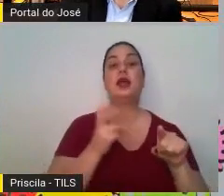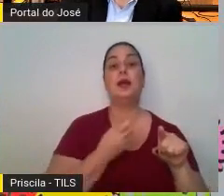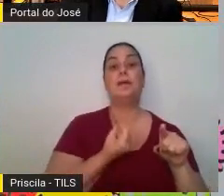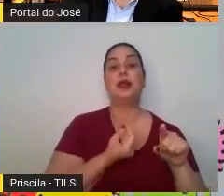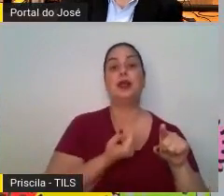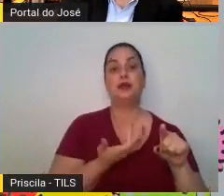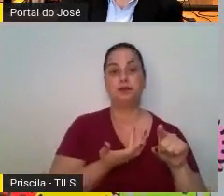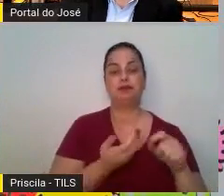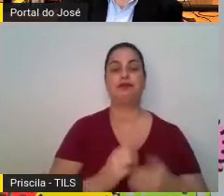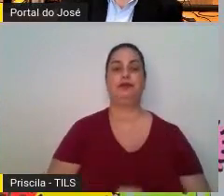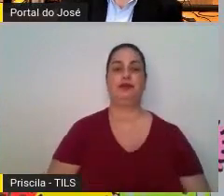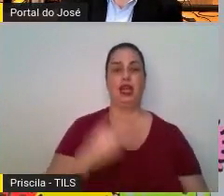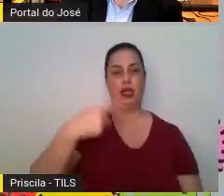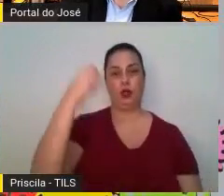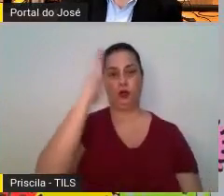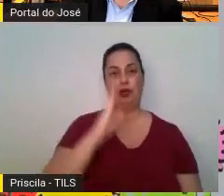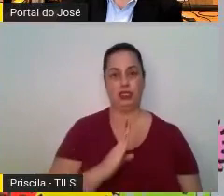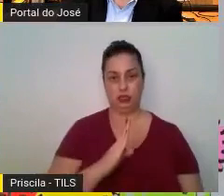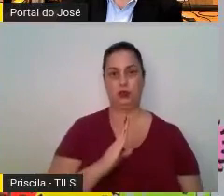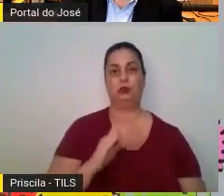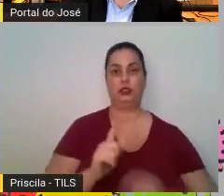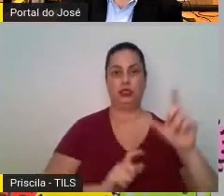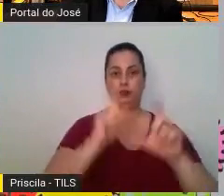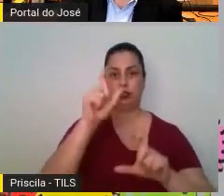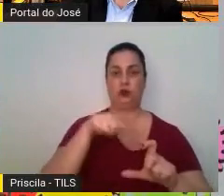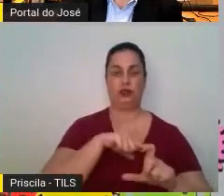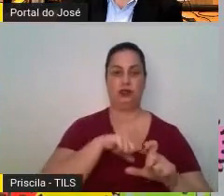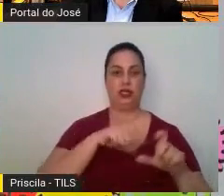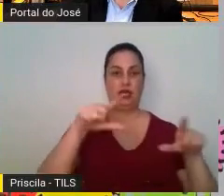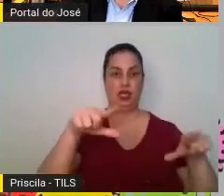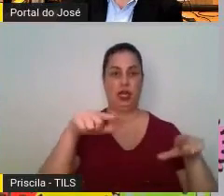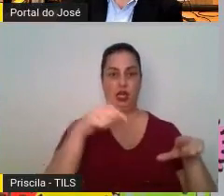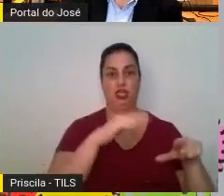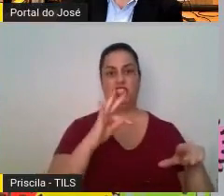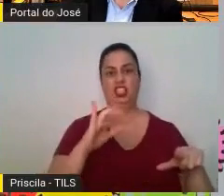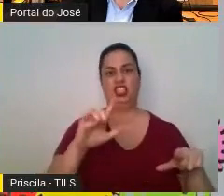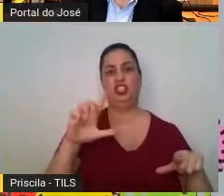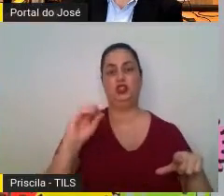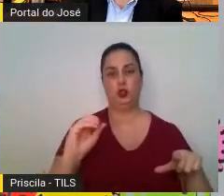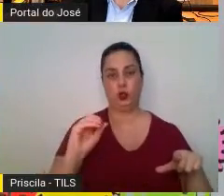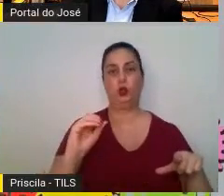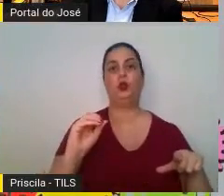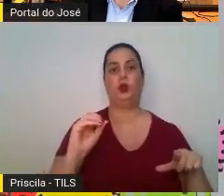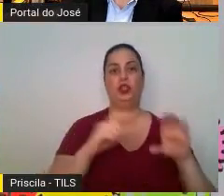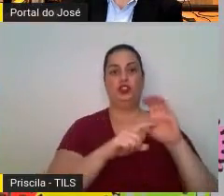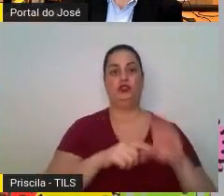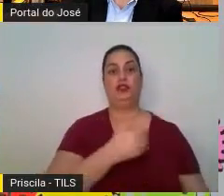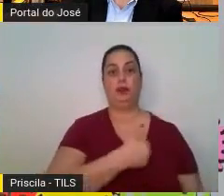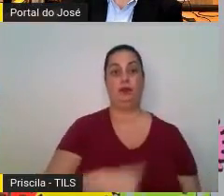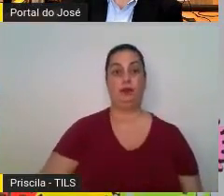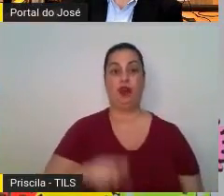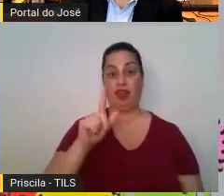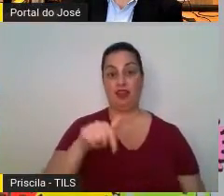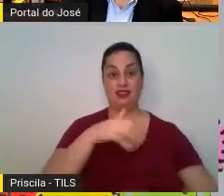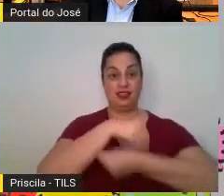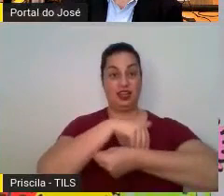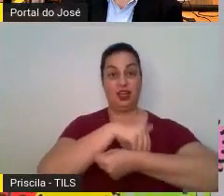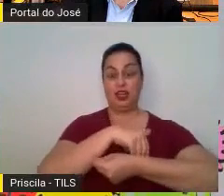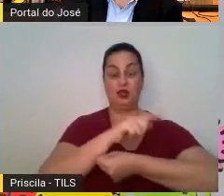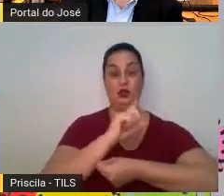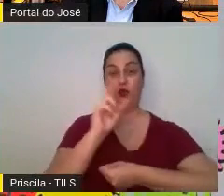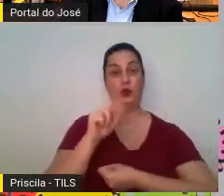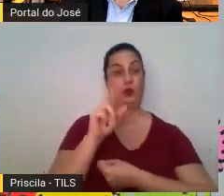detentores dos títulos da dívida pública federal é considerada sigilosa. É segredo, isso